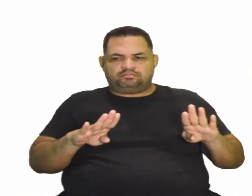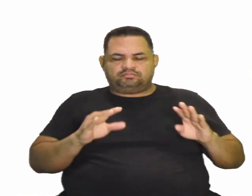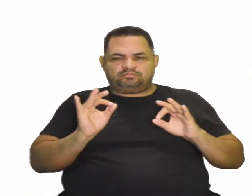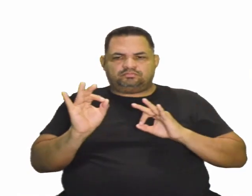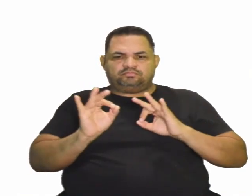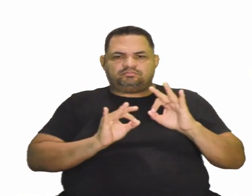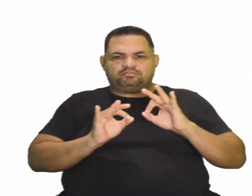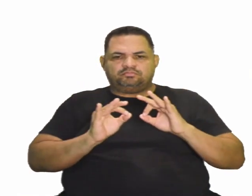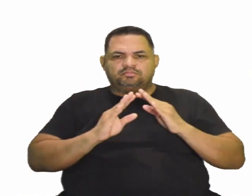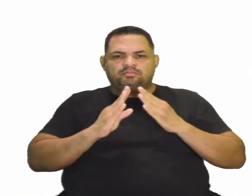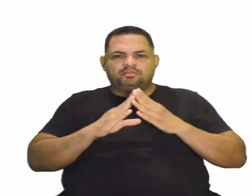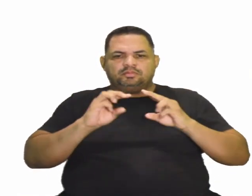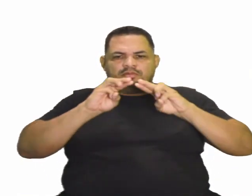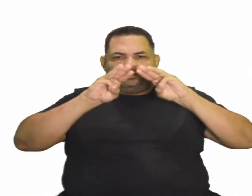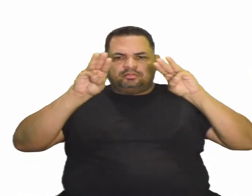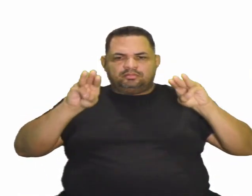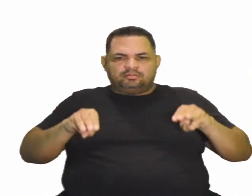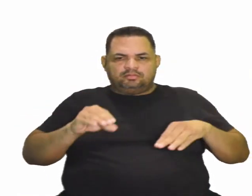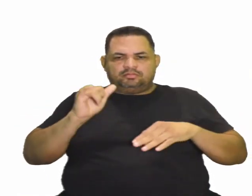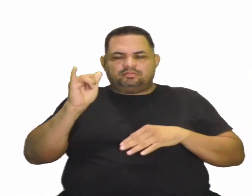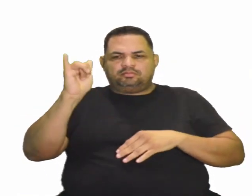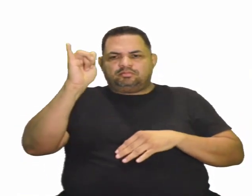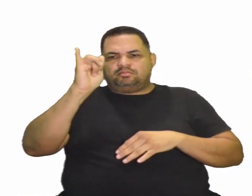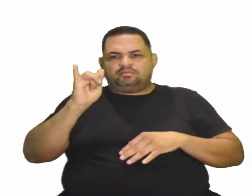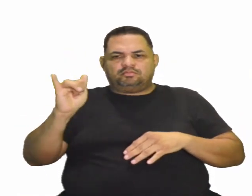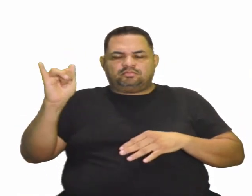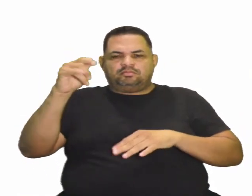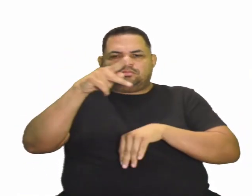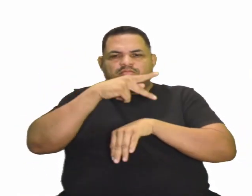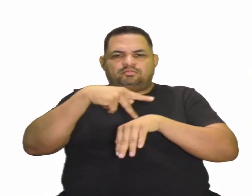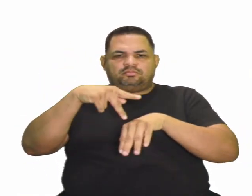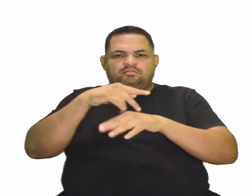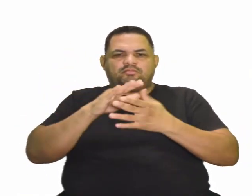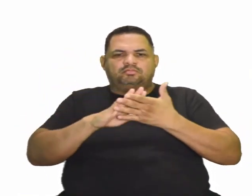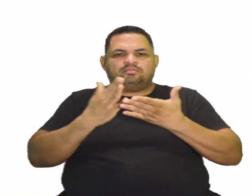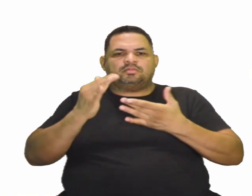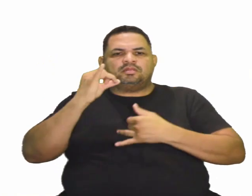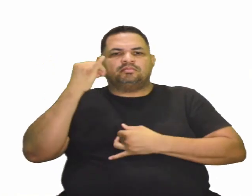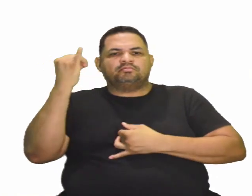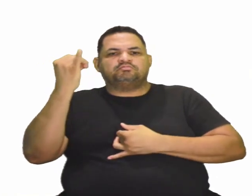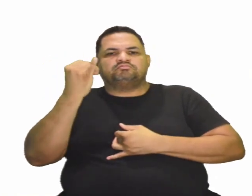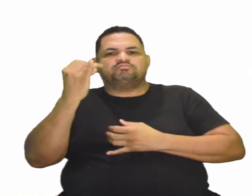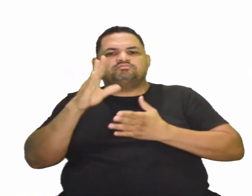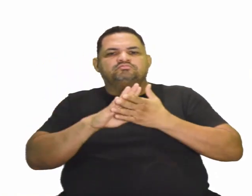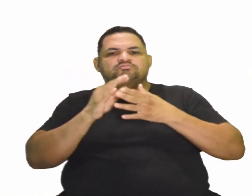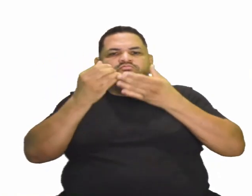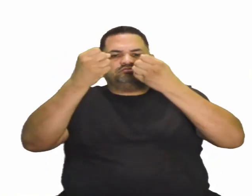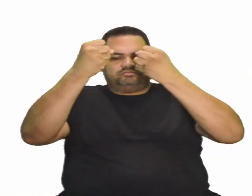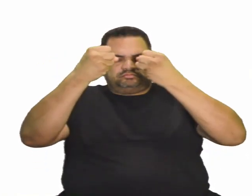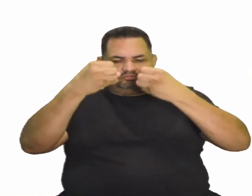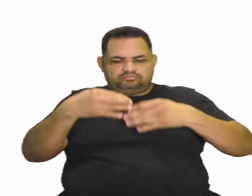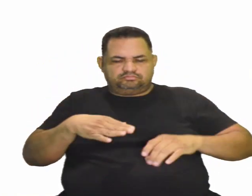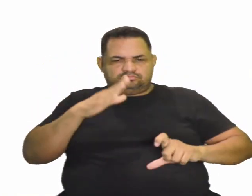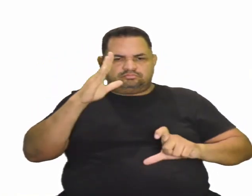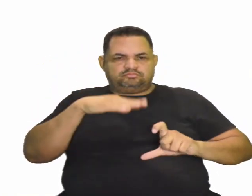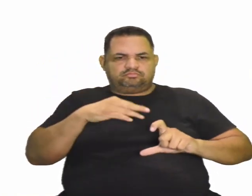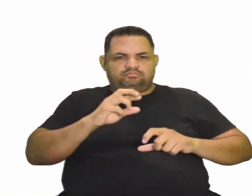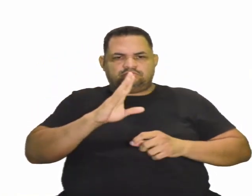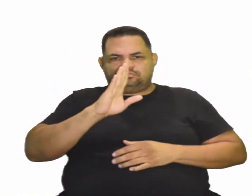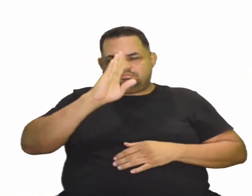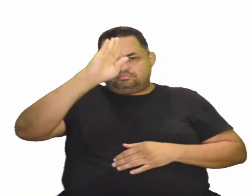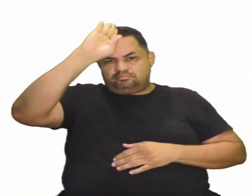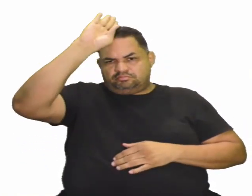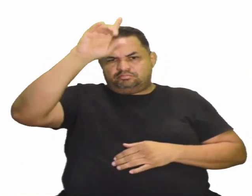em um museu na Itália. Então, uma obra emblemática que aborda aí mitologia romana, tem